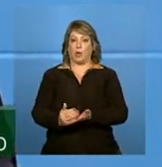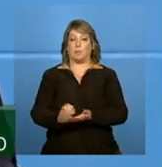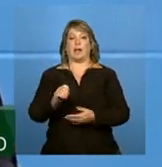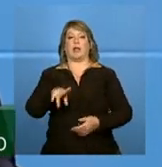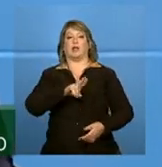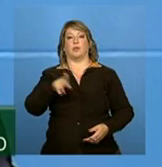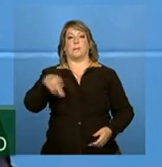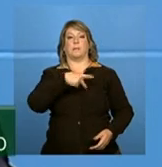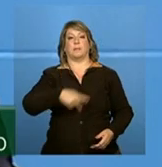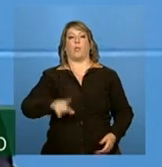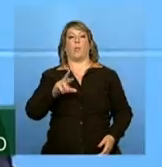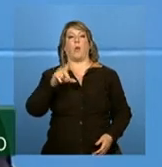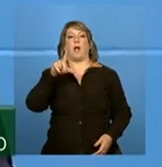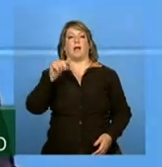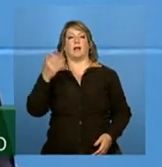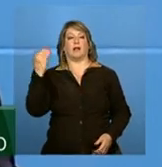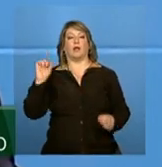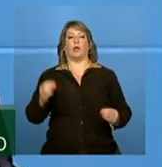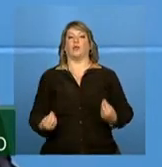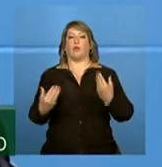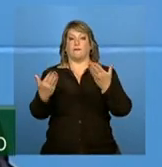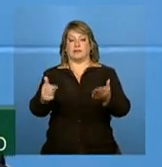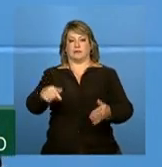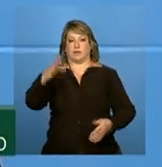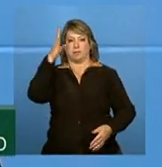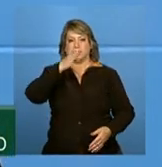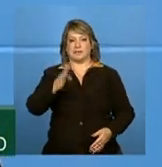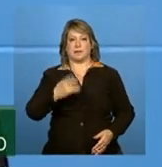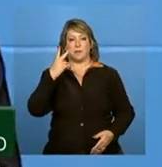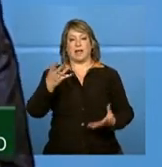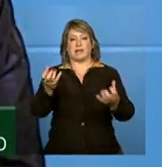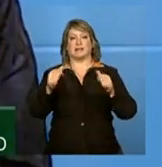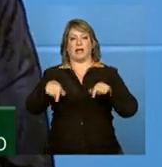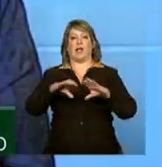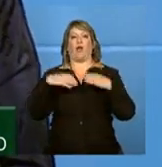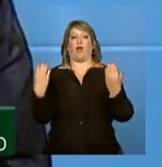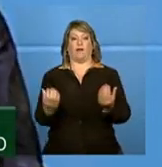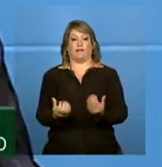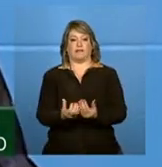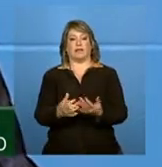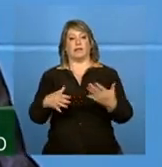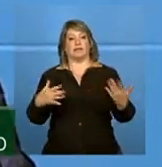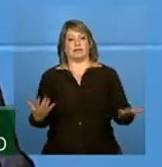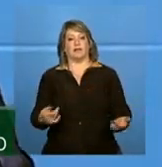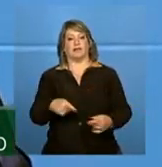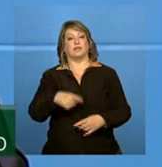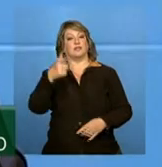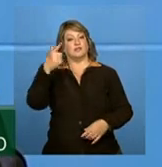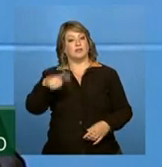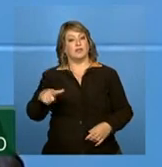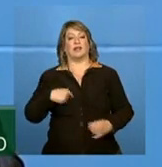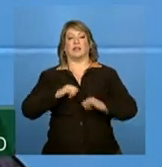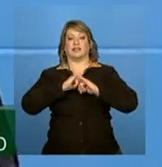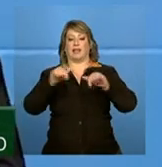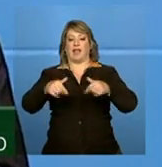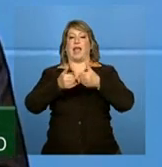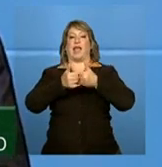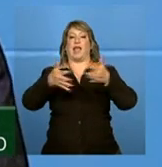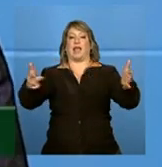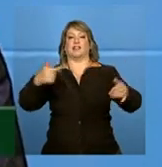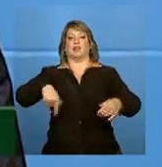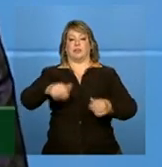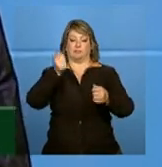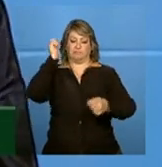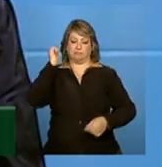do presidente Lula, de oferecer o Brasil para receber essa conferência. Então, mais uma vez, declaro aqui aberta a